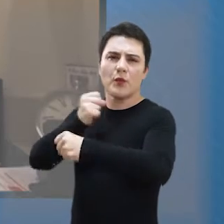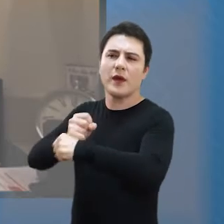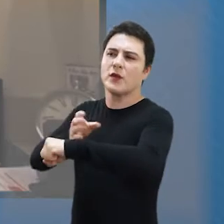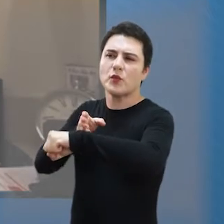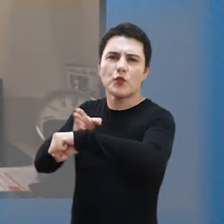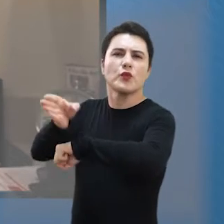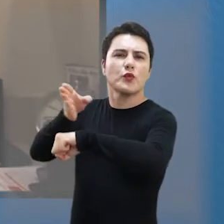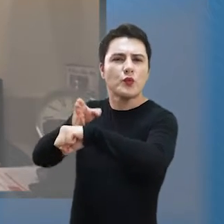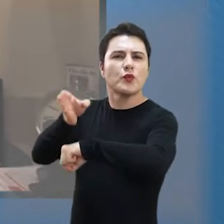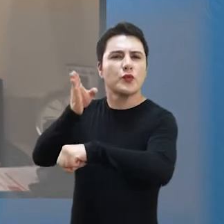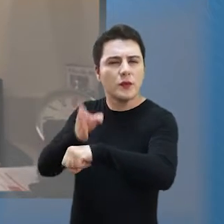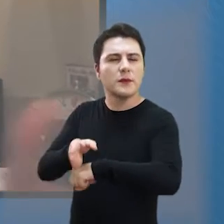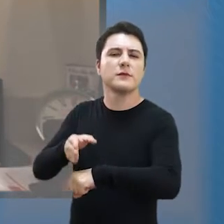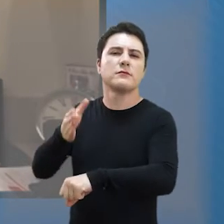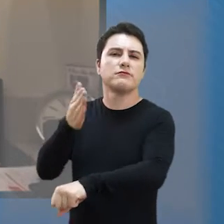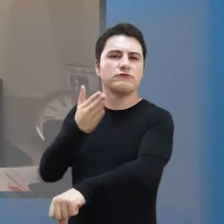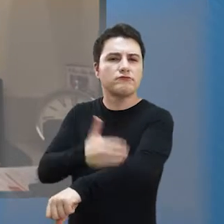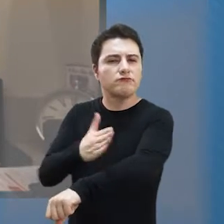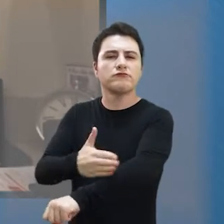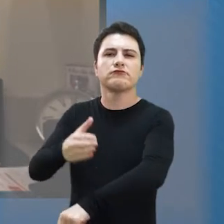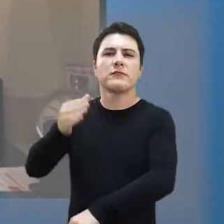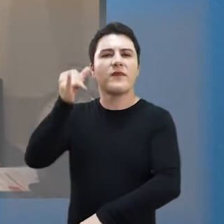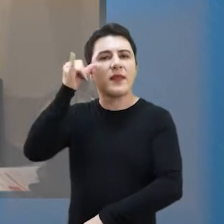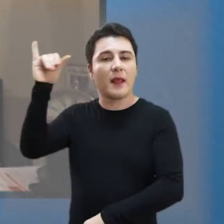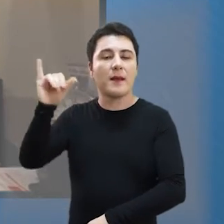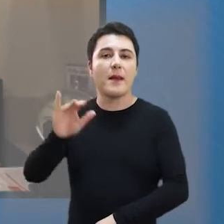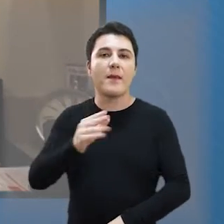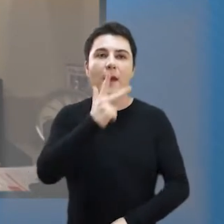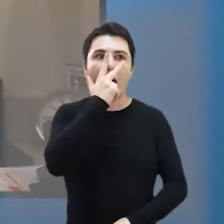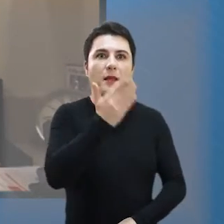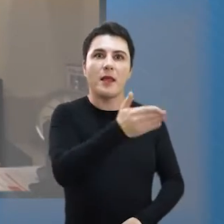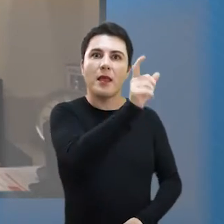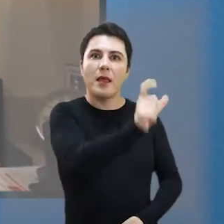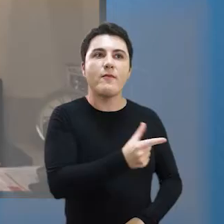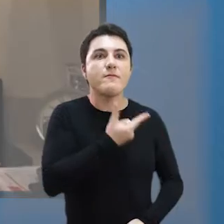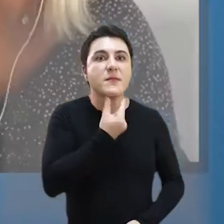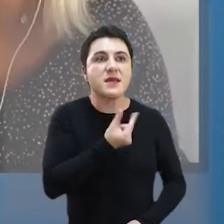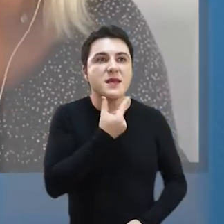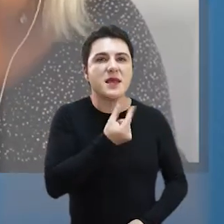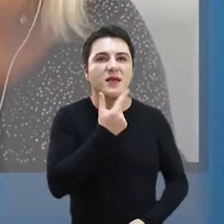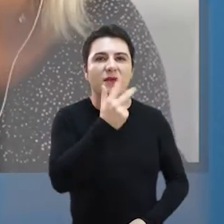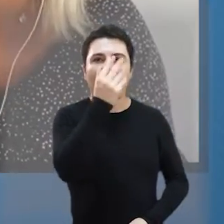rotina, vai lá prevenir. Agora com o menino, parece que ele fica meio esquecido.